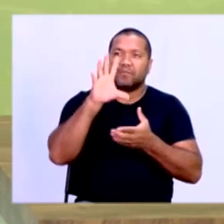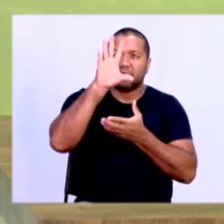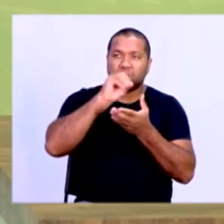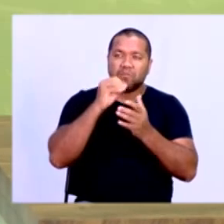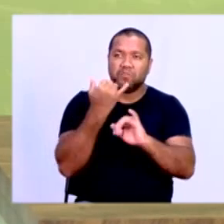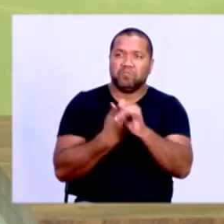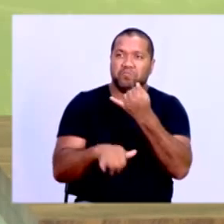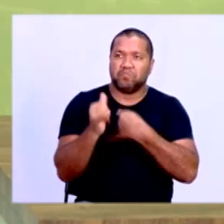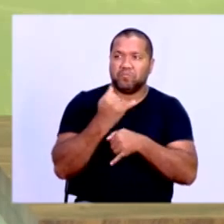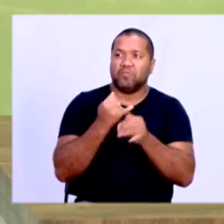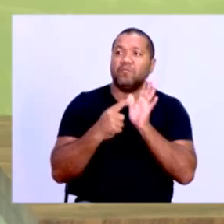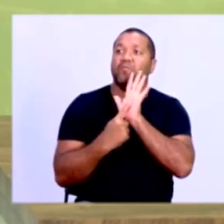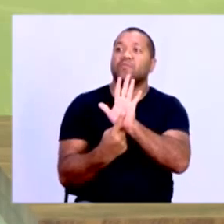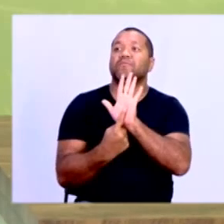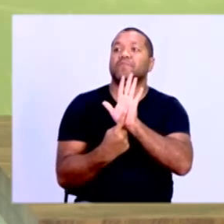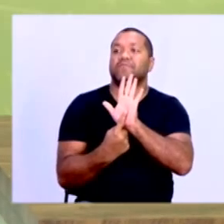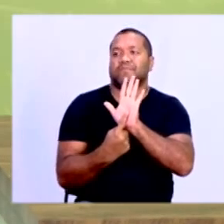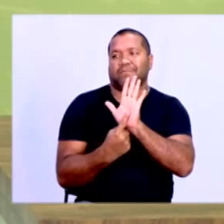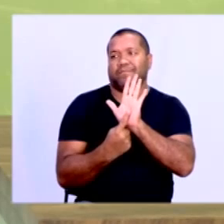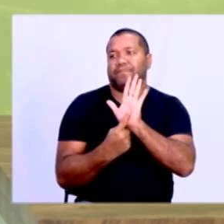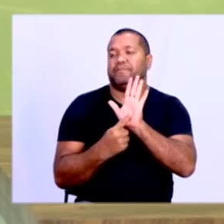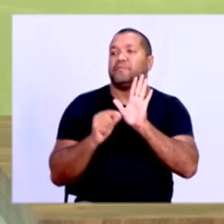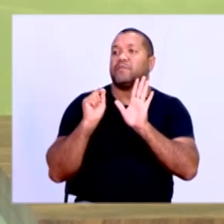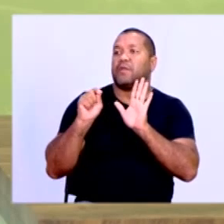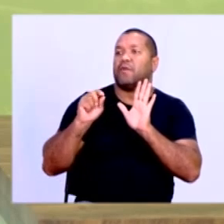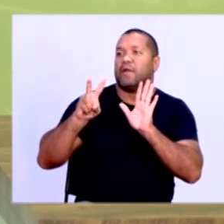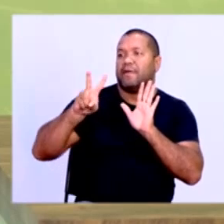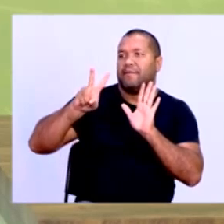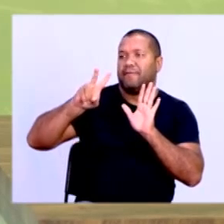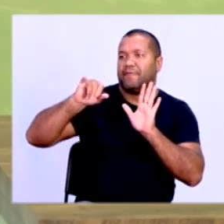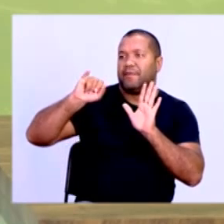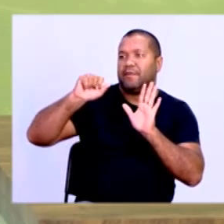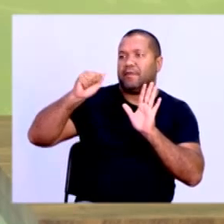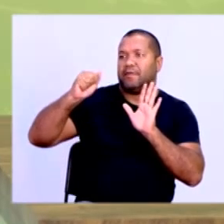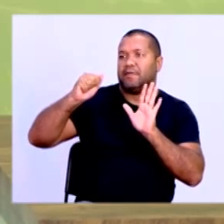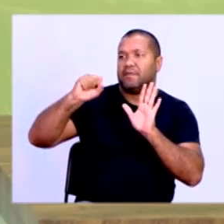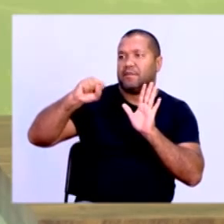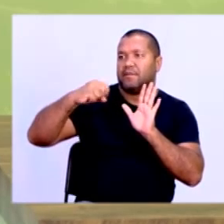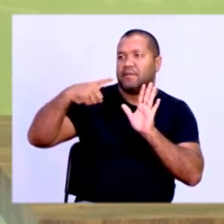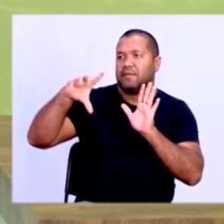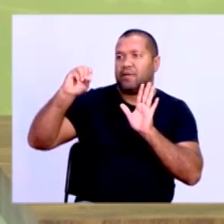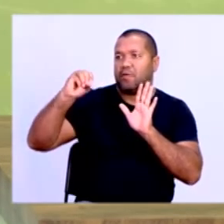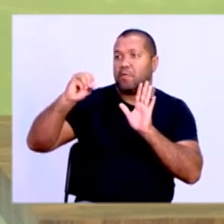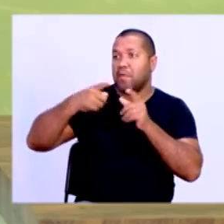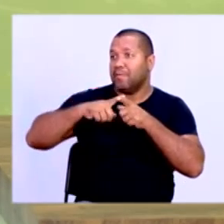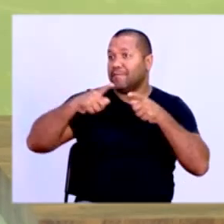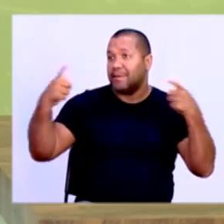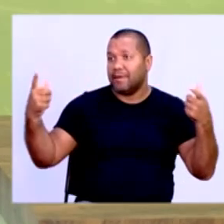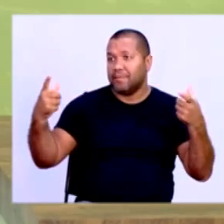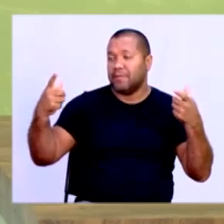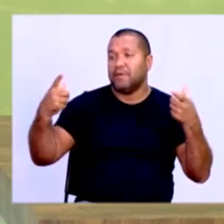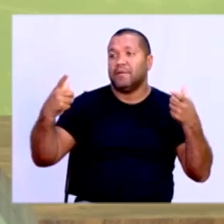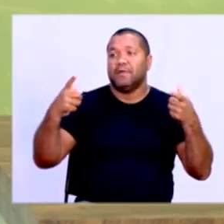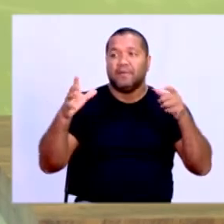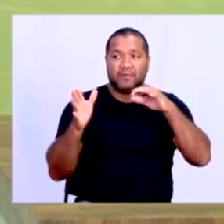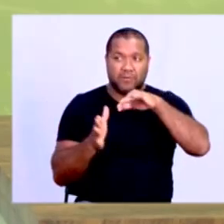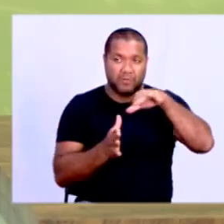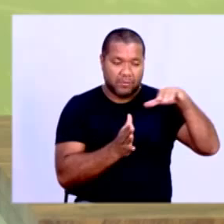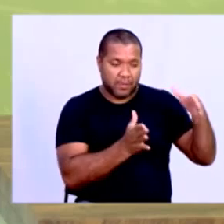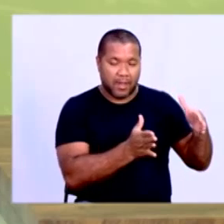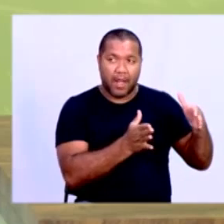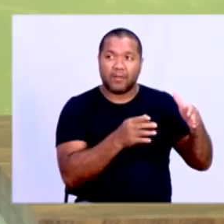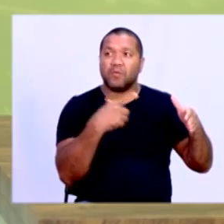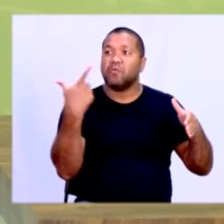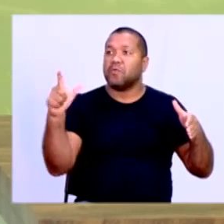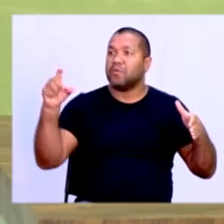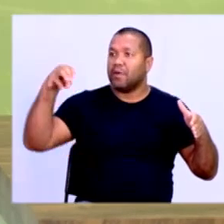um resultado para você. Então a visão, ela é muito ampla. Então você tem de um lado a visão, do outro lado o modelo. Aí agora nós vamos entrar no